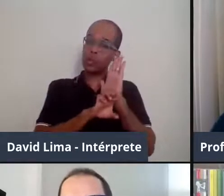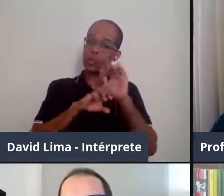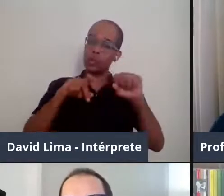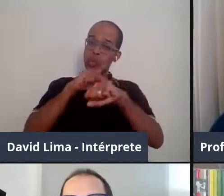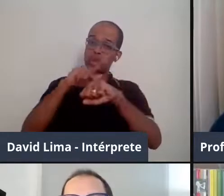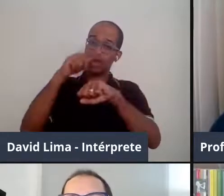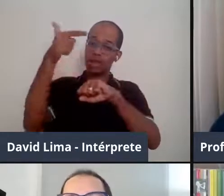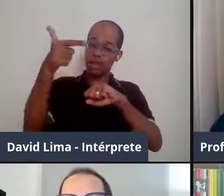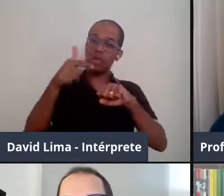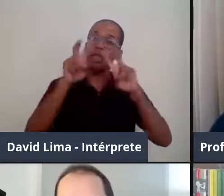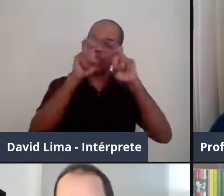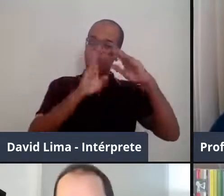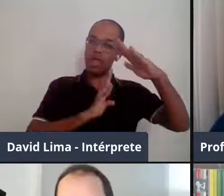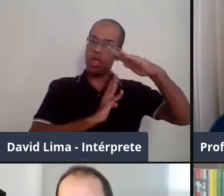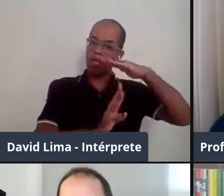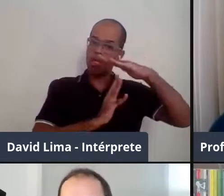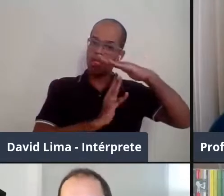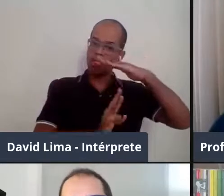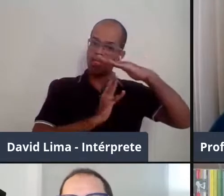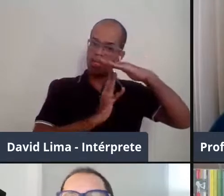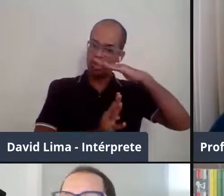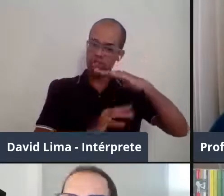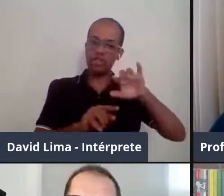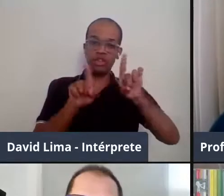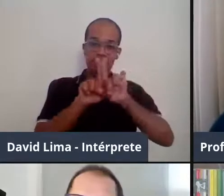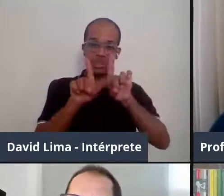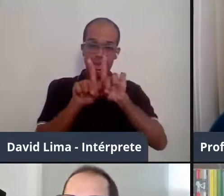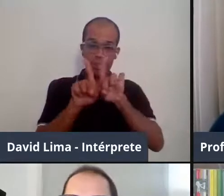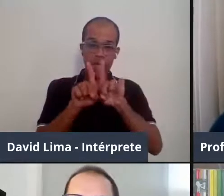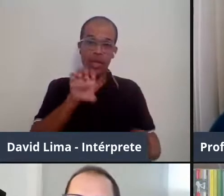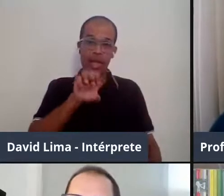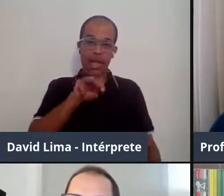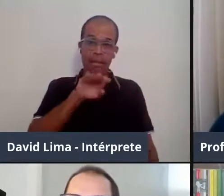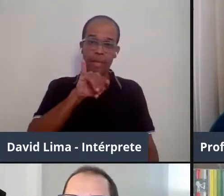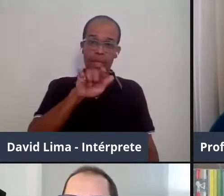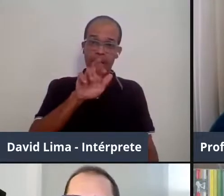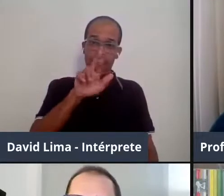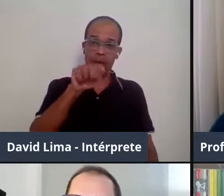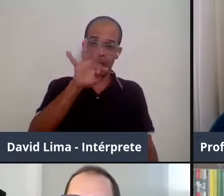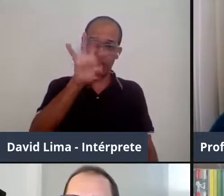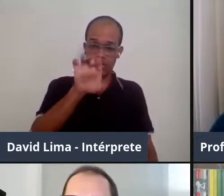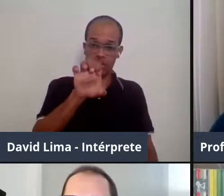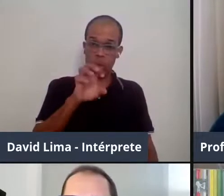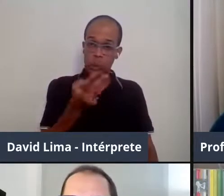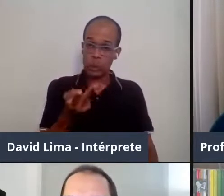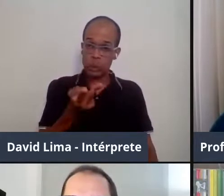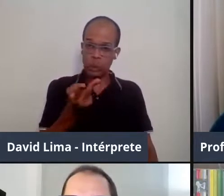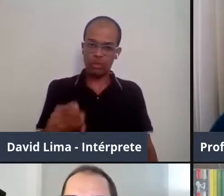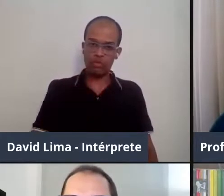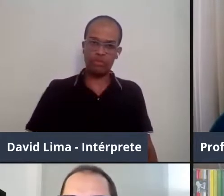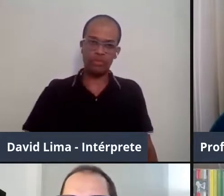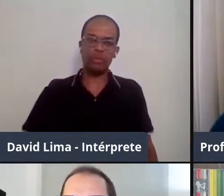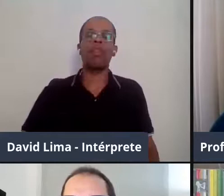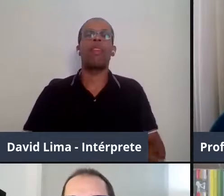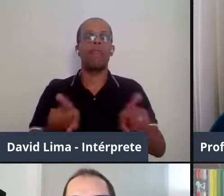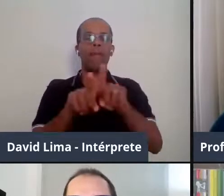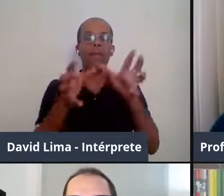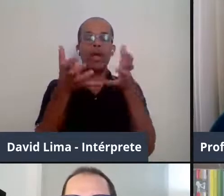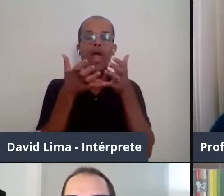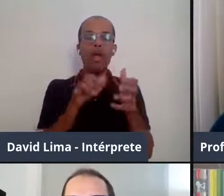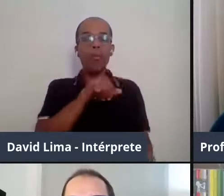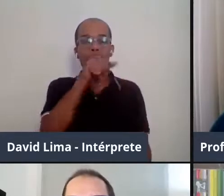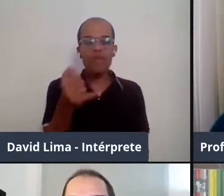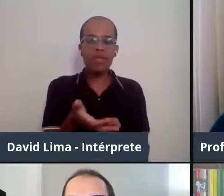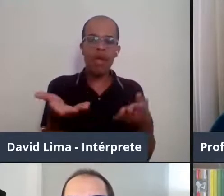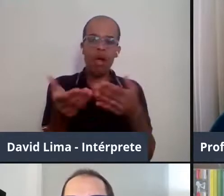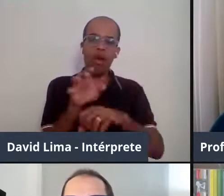do imigrante como do emigrante. E aqui eu vou aproveitar, desculpe, senador, mas eu não posso deixar passar essa oportunidade, que é